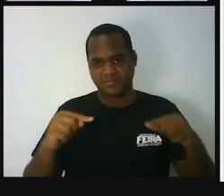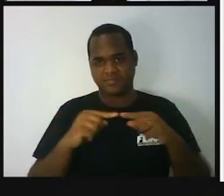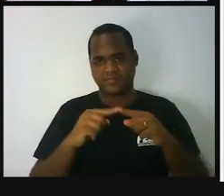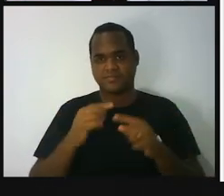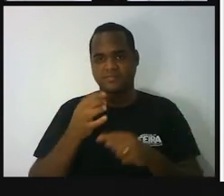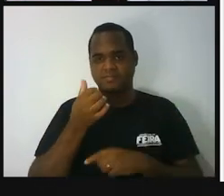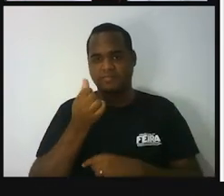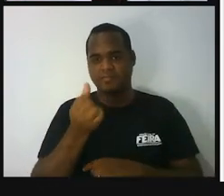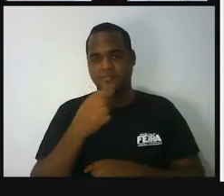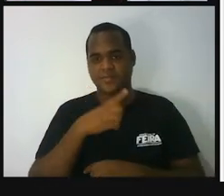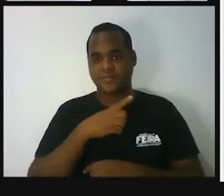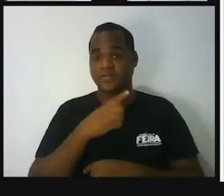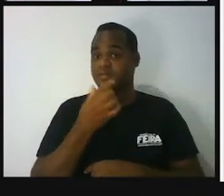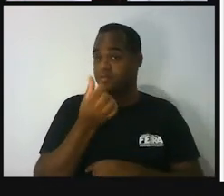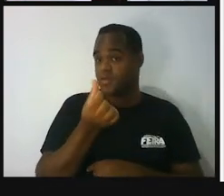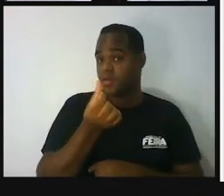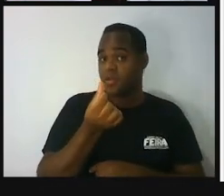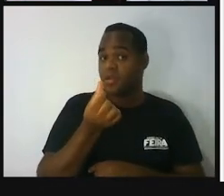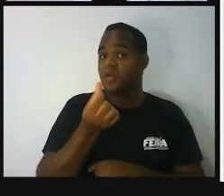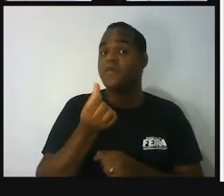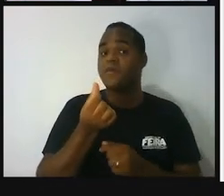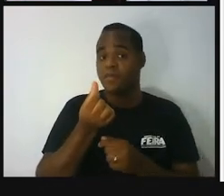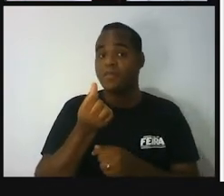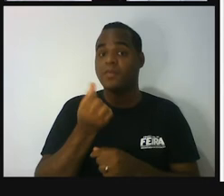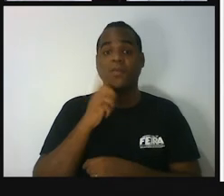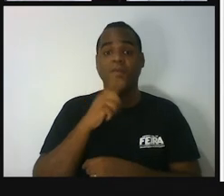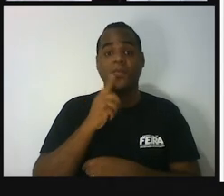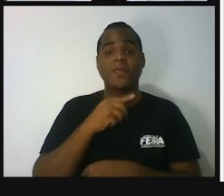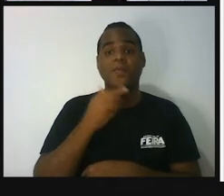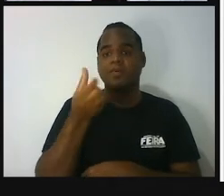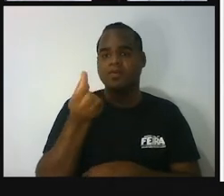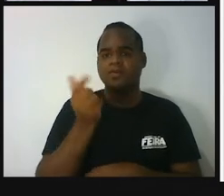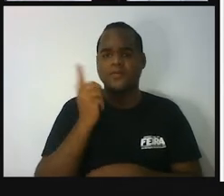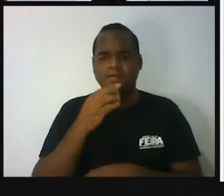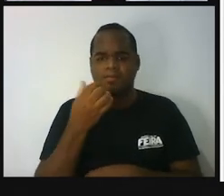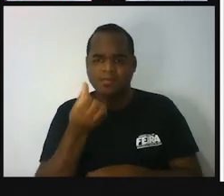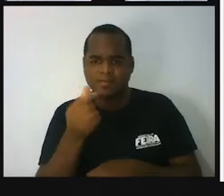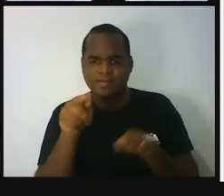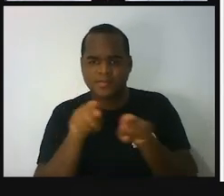6, esse deu 6. Opa! Será que esse aqui vai dar 6?